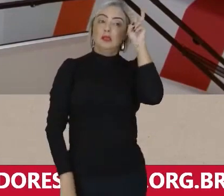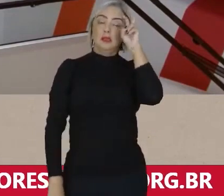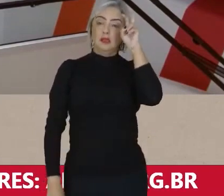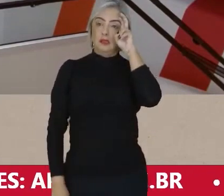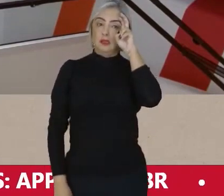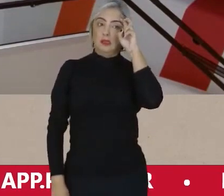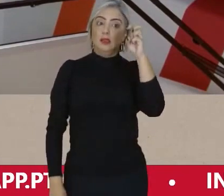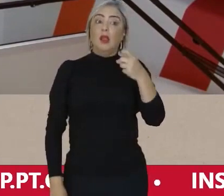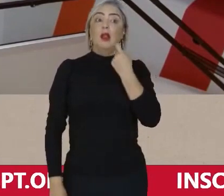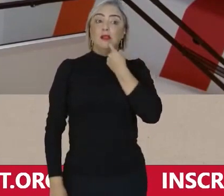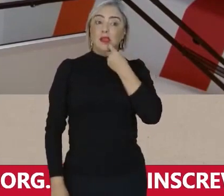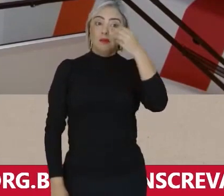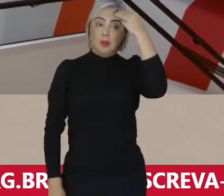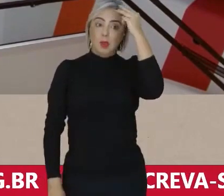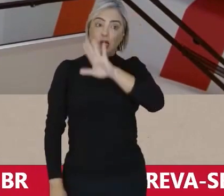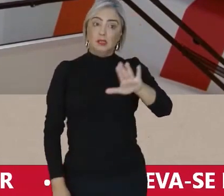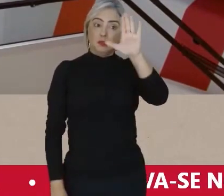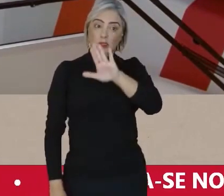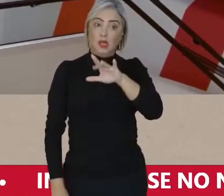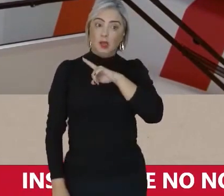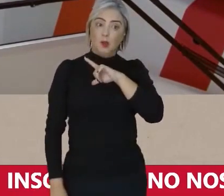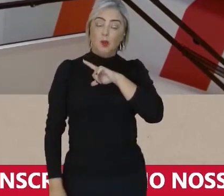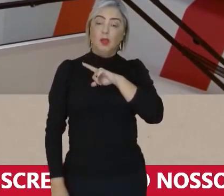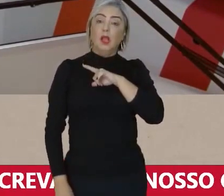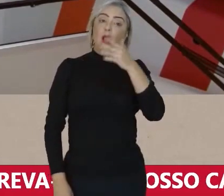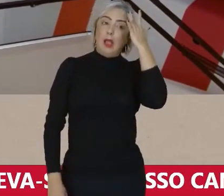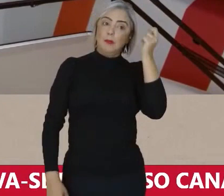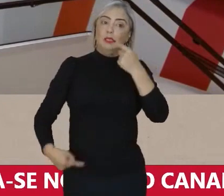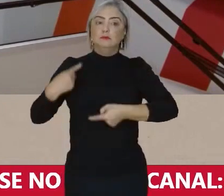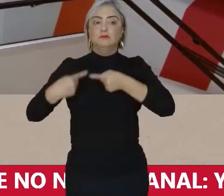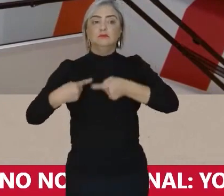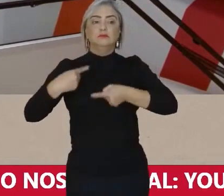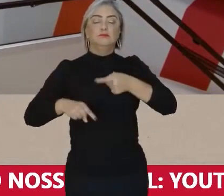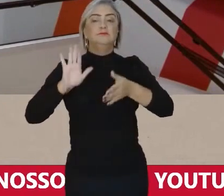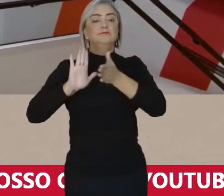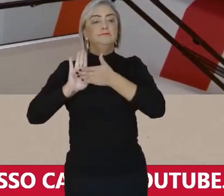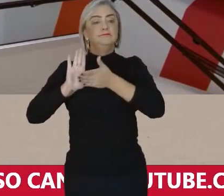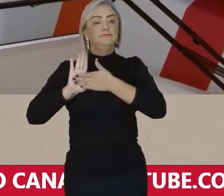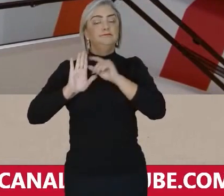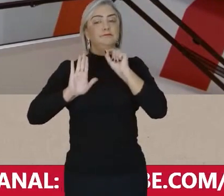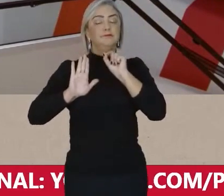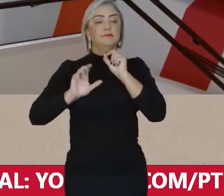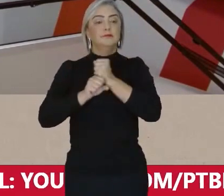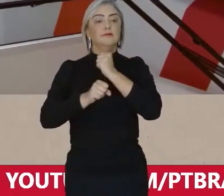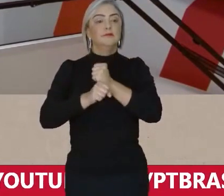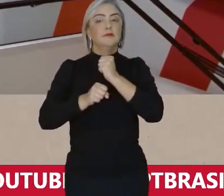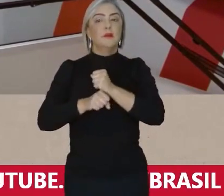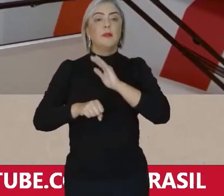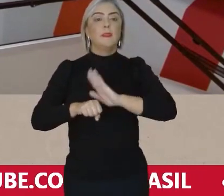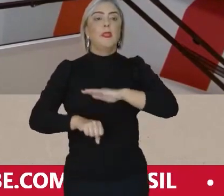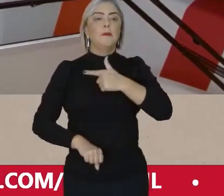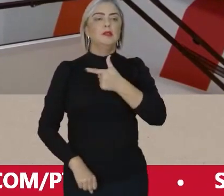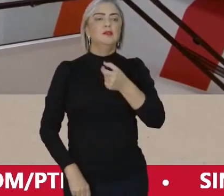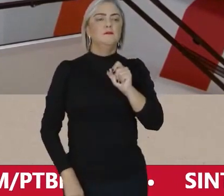memória na sexta, e amanhã teremos um debate sobre essa campanha que está em construção por mais de